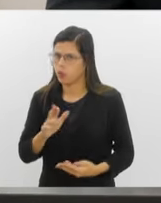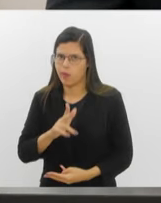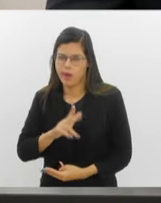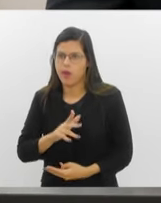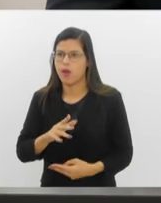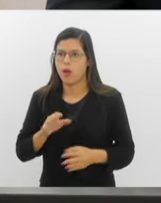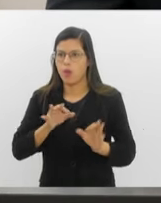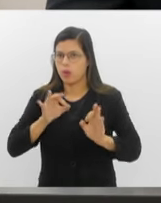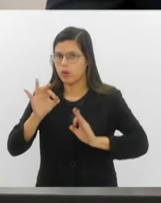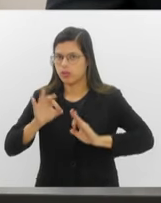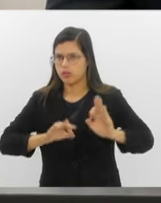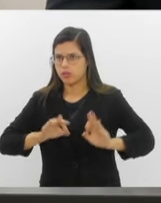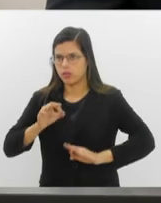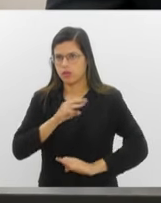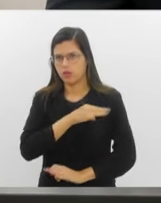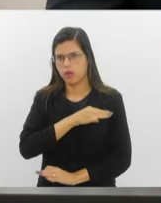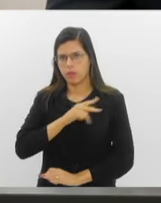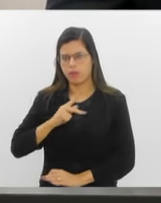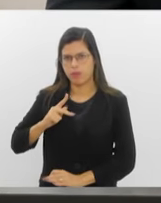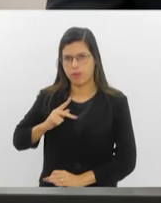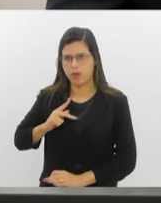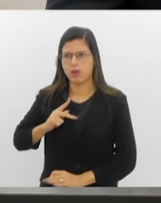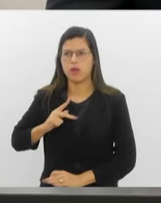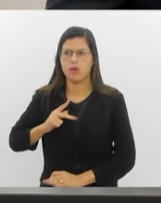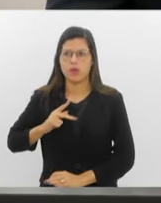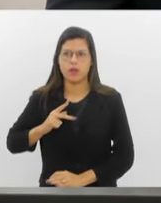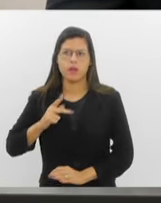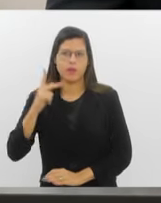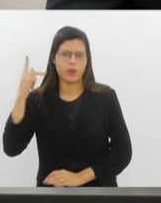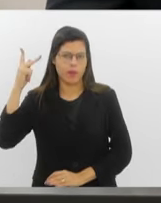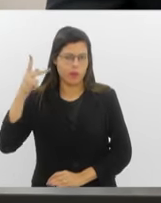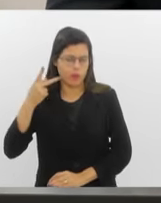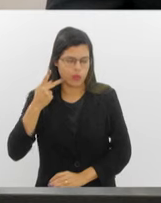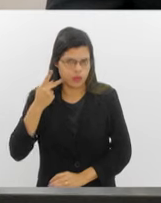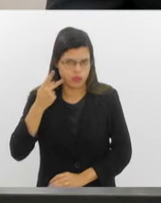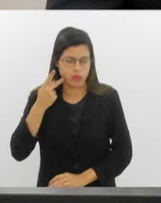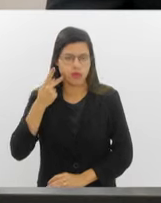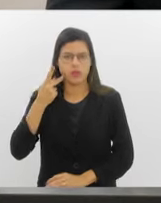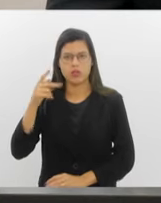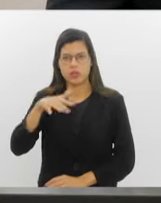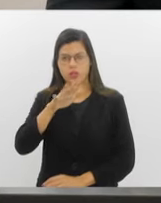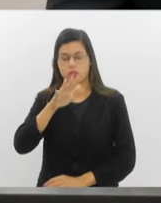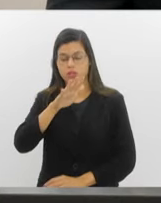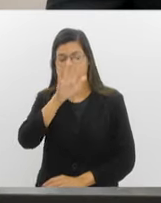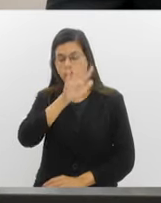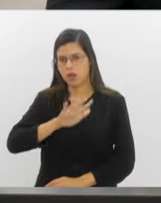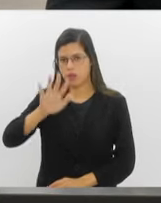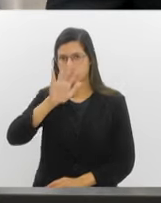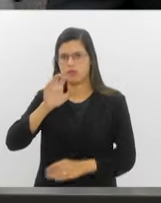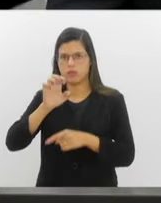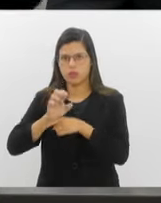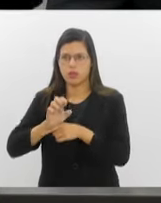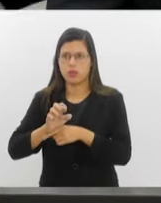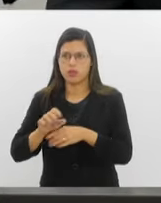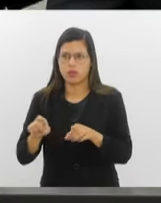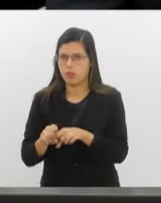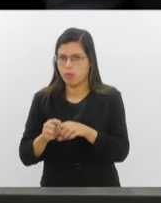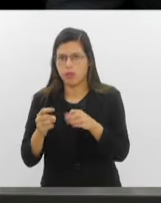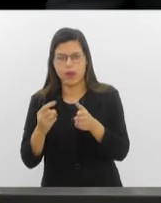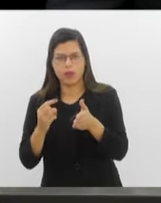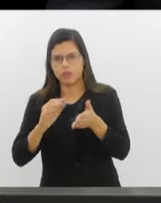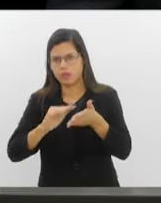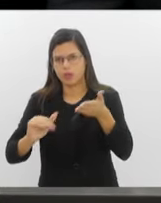do Ministério Público, da Procuradoria-Geral do Estado e da Defensoria Pública. Não é o caso. Criação ou extinção de secretarias de Estado. Não é o